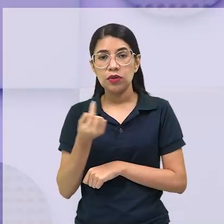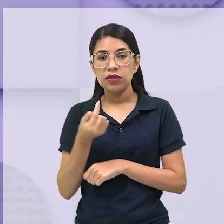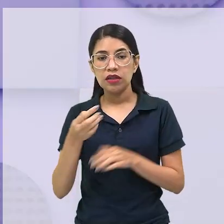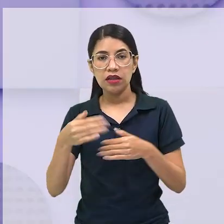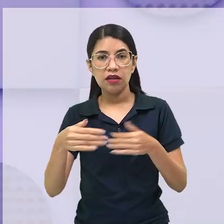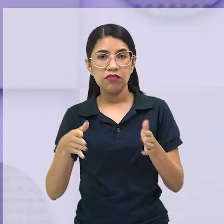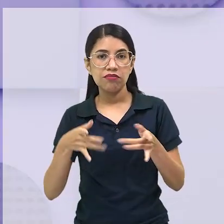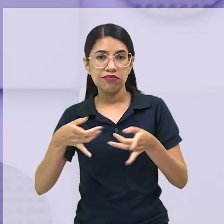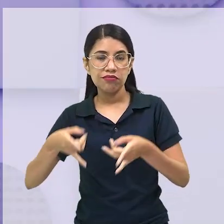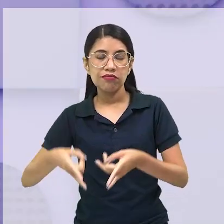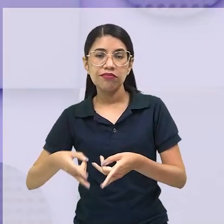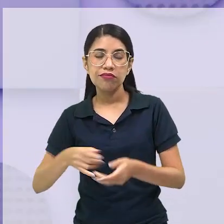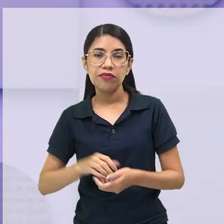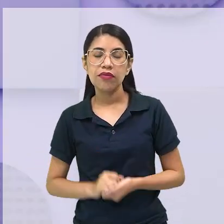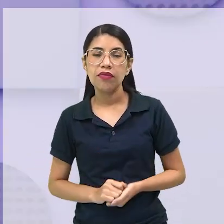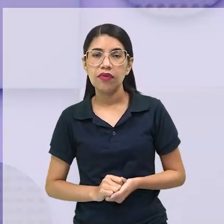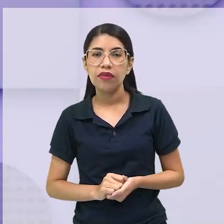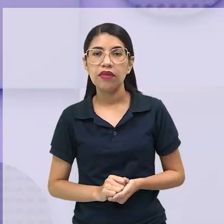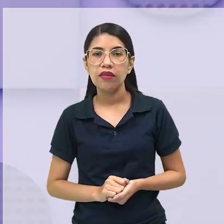quarto.